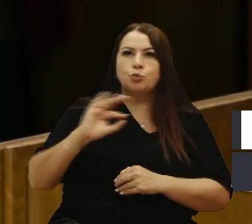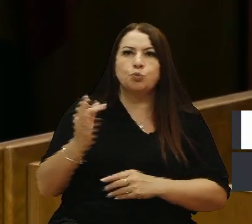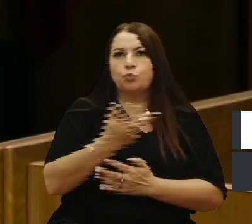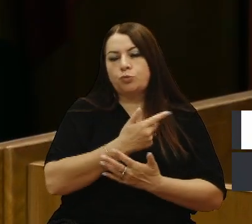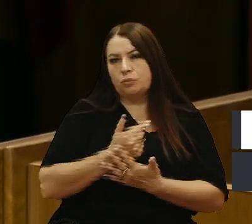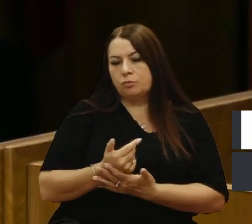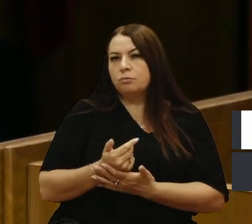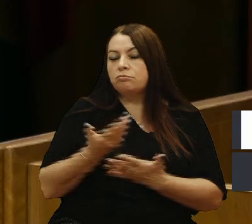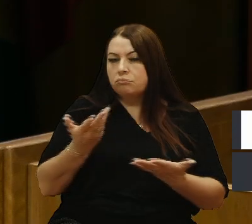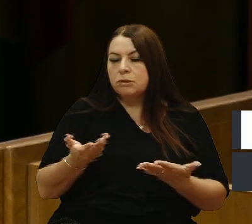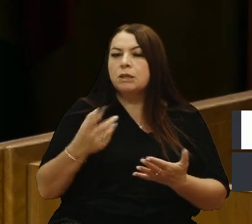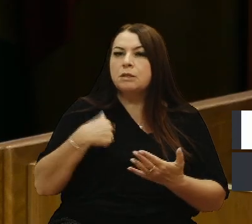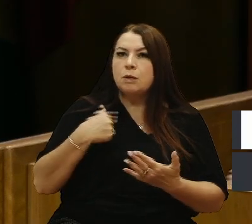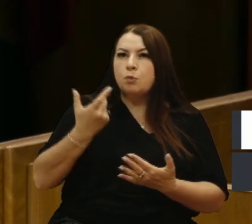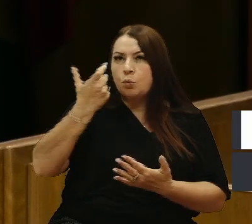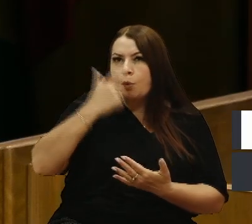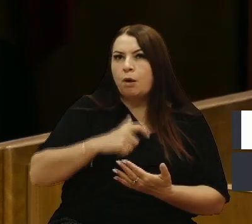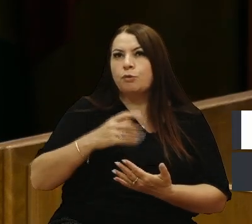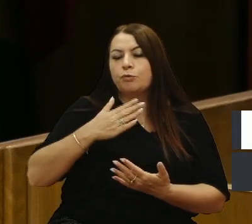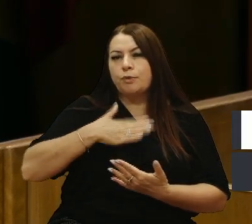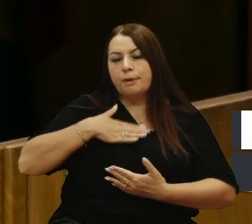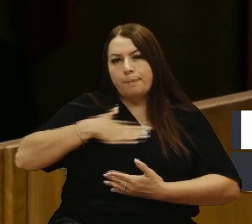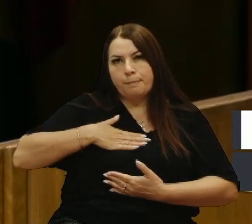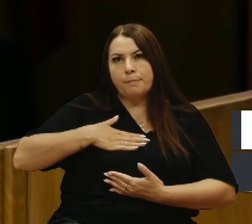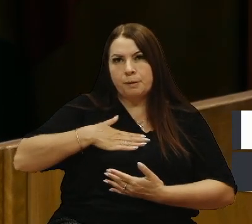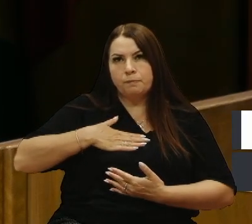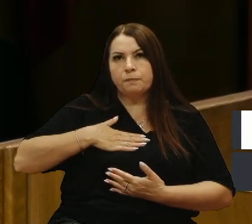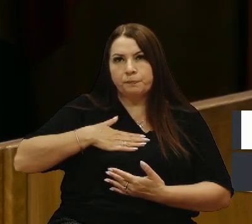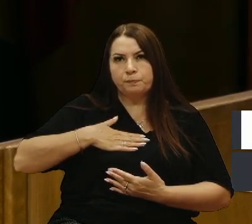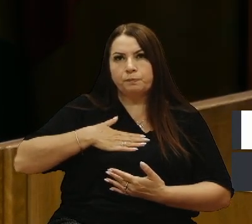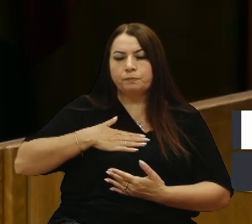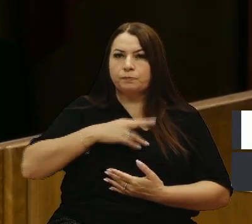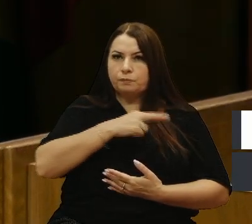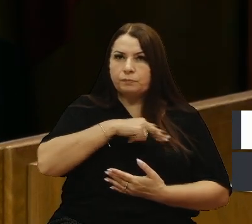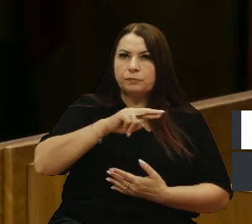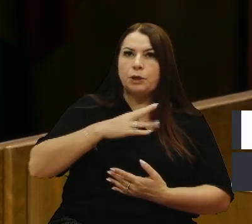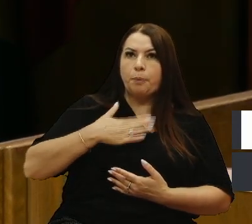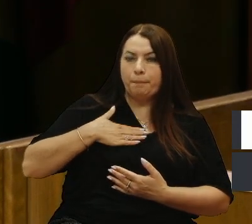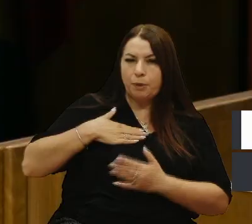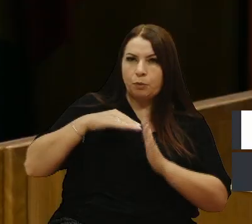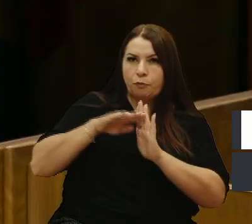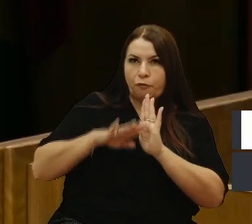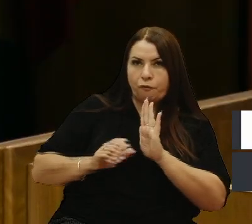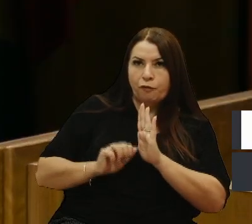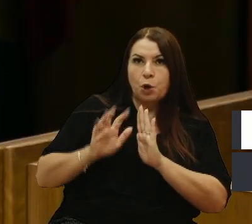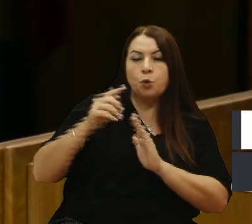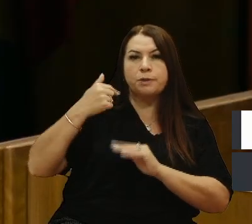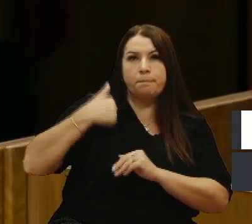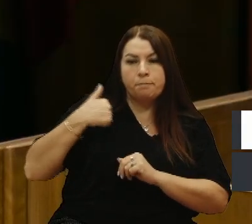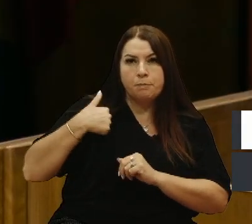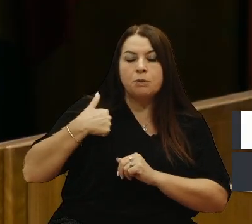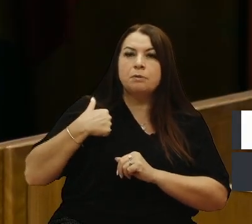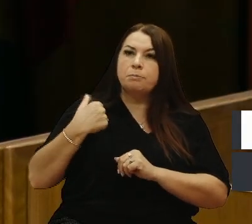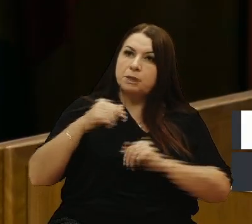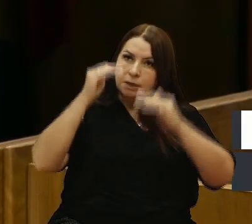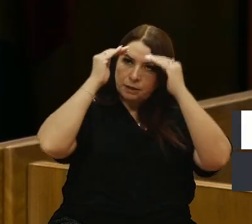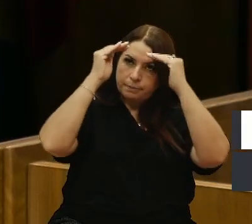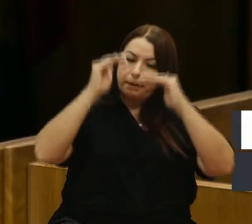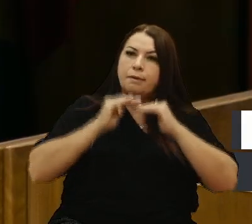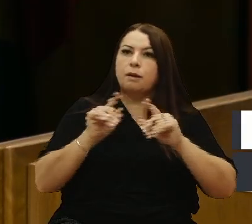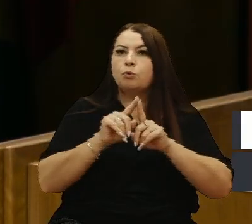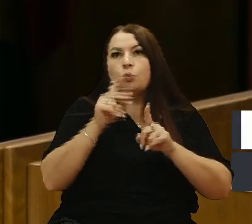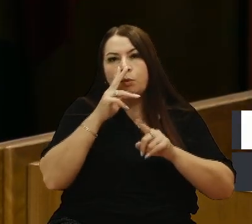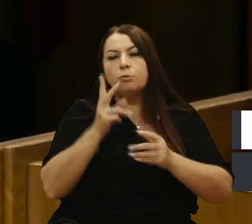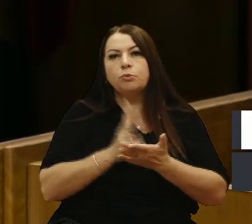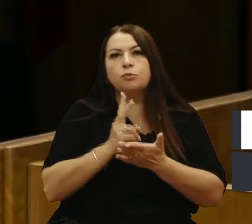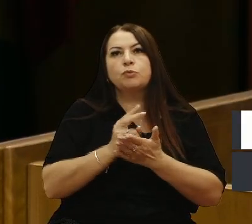todos. Então, se eu acho que a minha religião, os meus princípios e valores devem ser respeitados, como tem